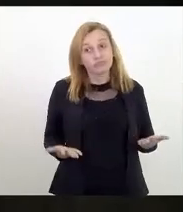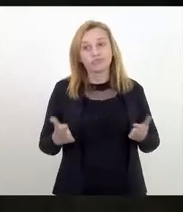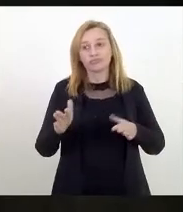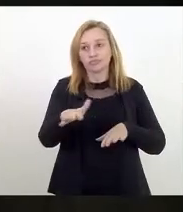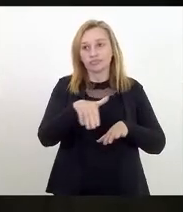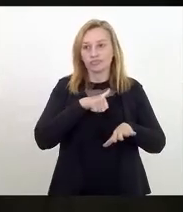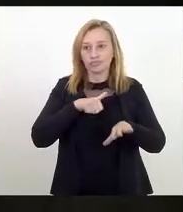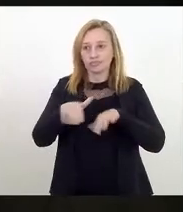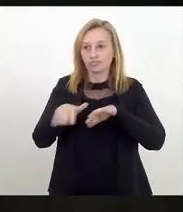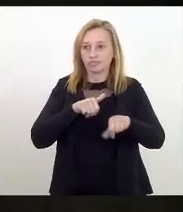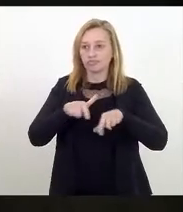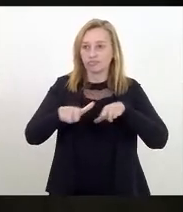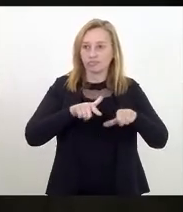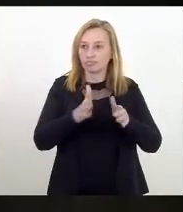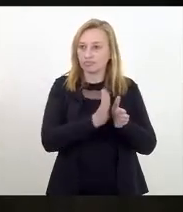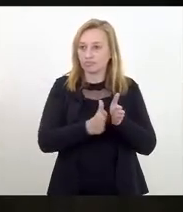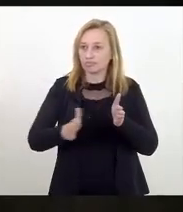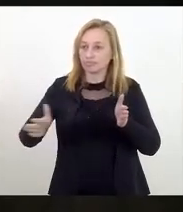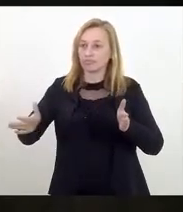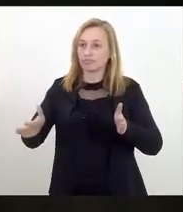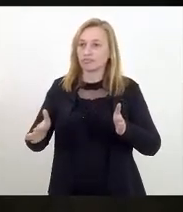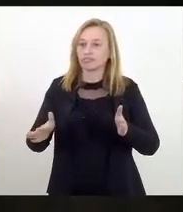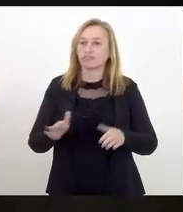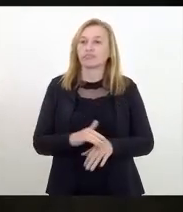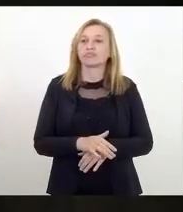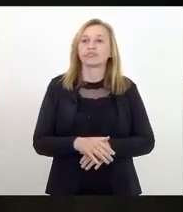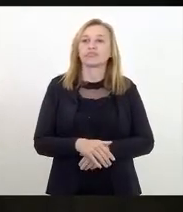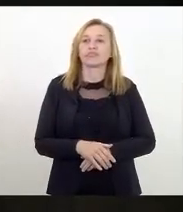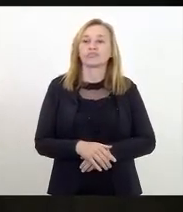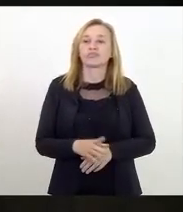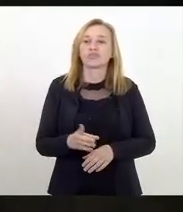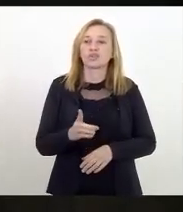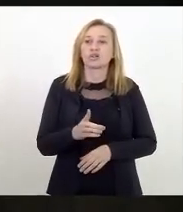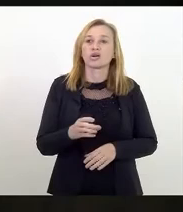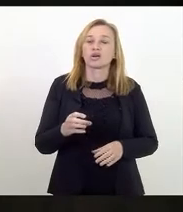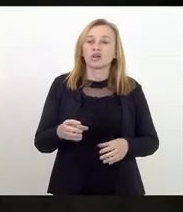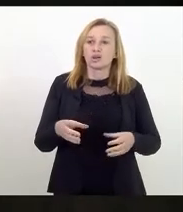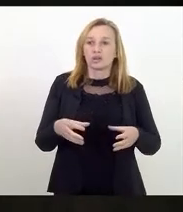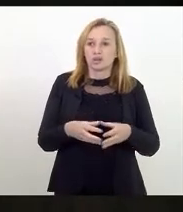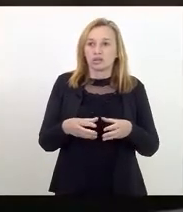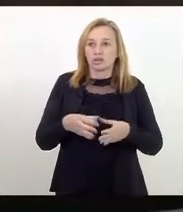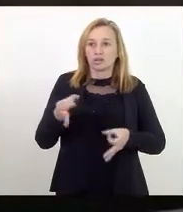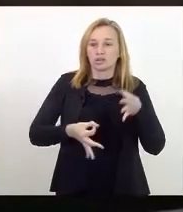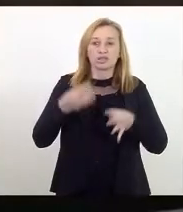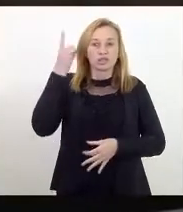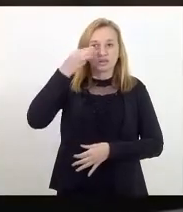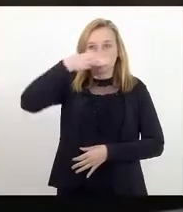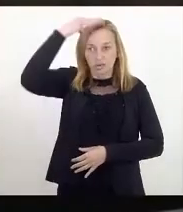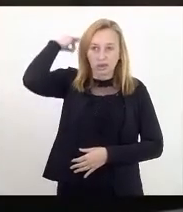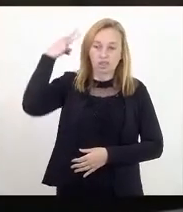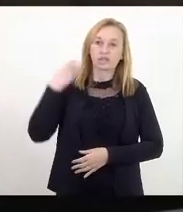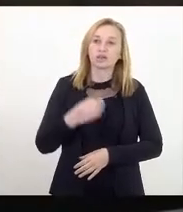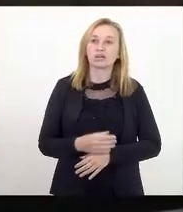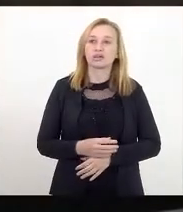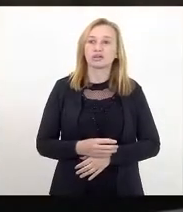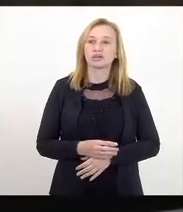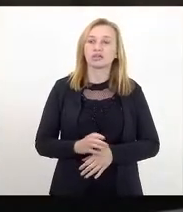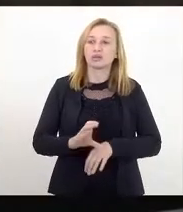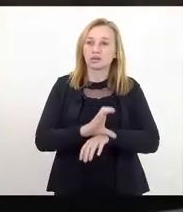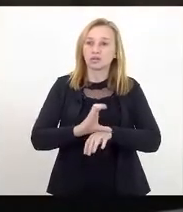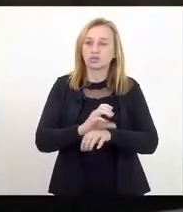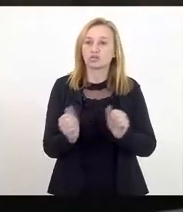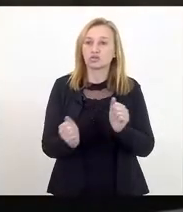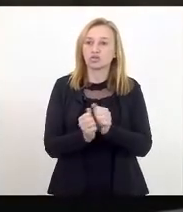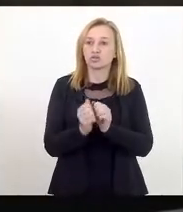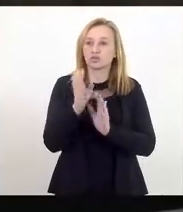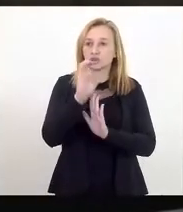os trabalhos à ordem para emitir o parecer pela Comissão de Constituição e Justiça, deputado Márcio Pacheco. Senhor presidente, o parecer, então, é pela constitucionalidade